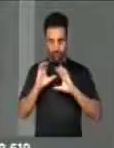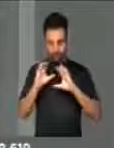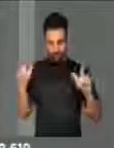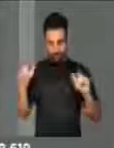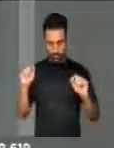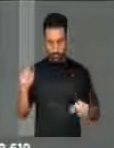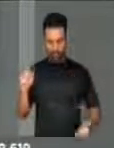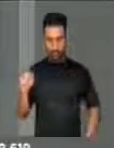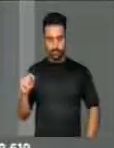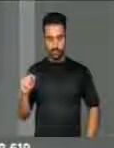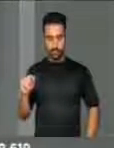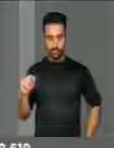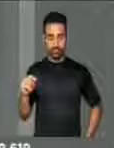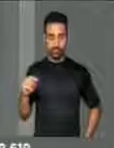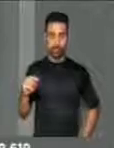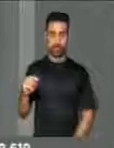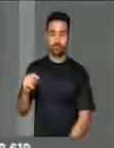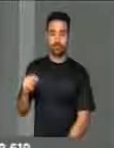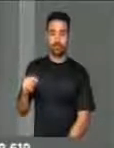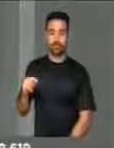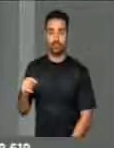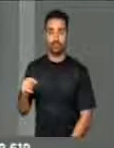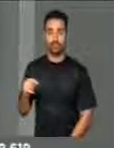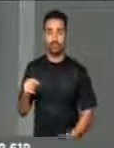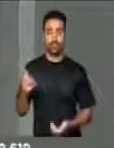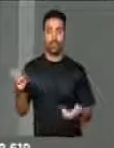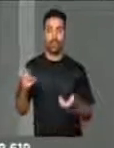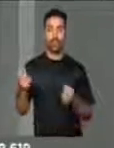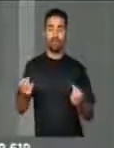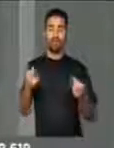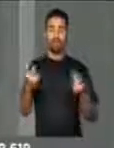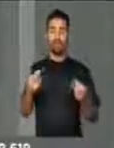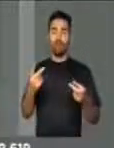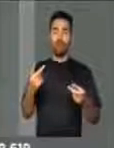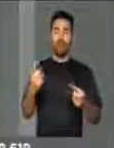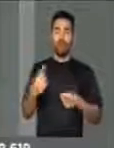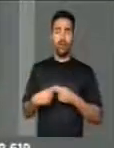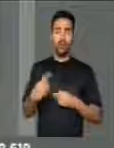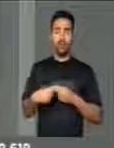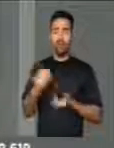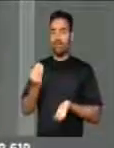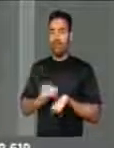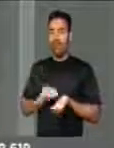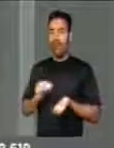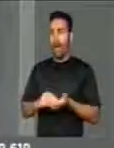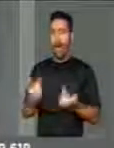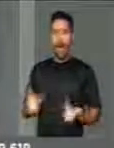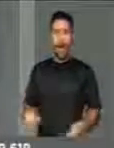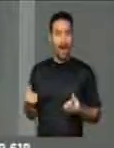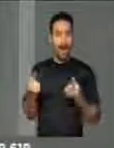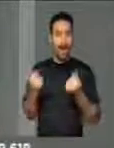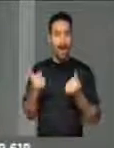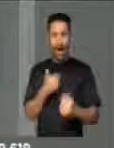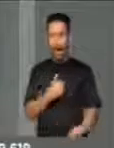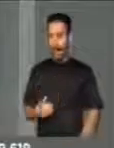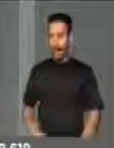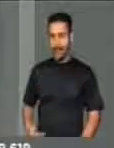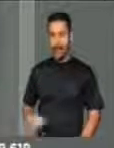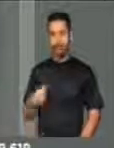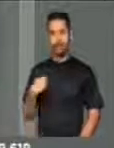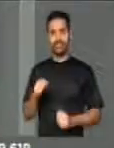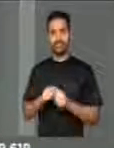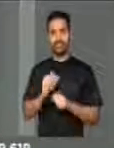a justificativa da privatização é sempre a mesma. É a falta de recursos públicos para